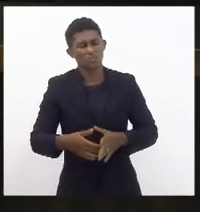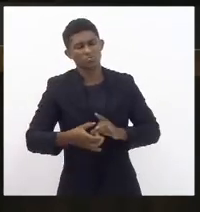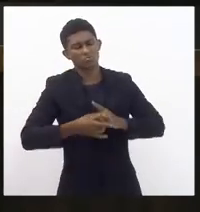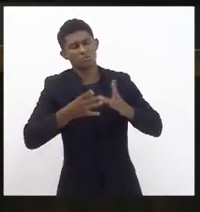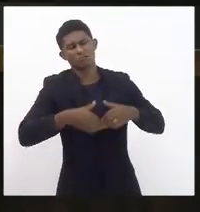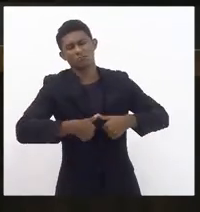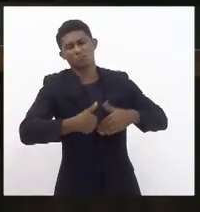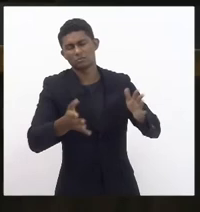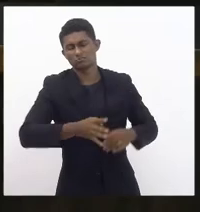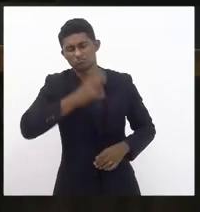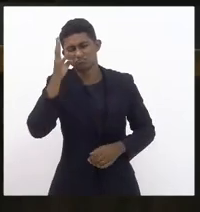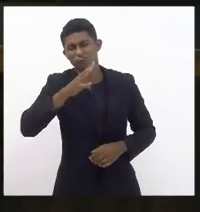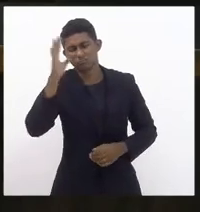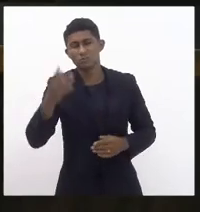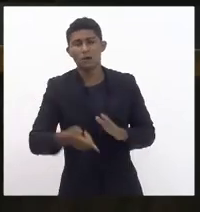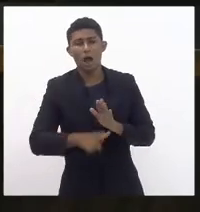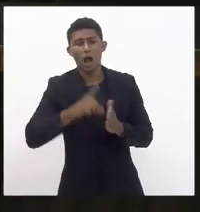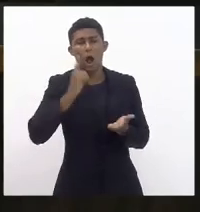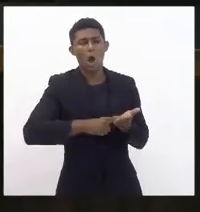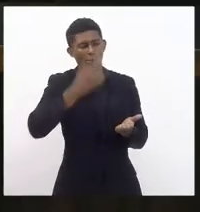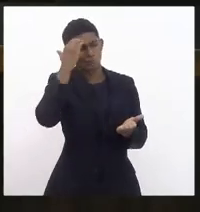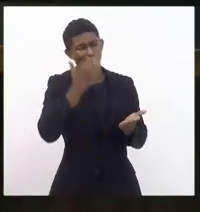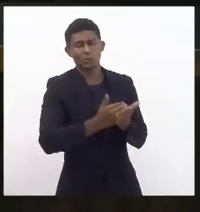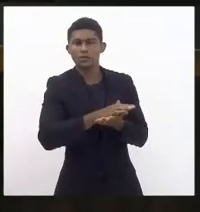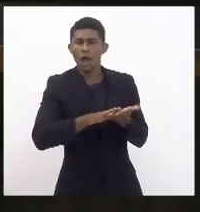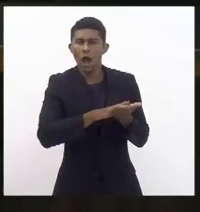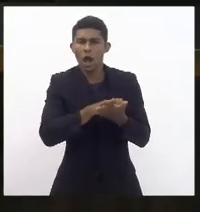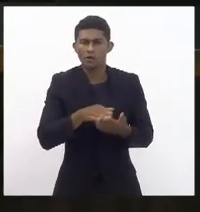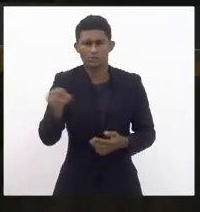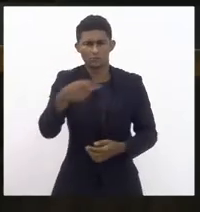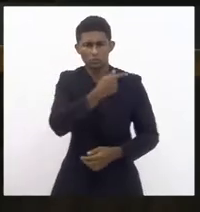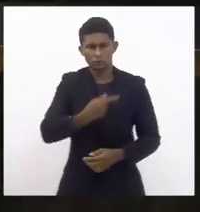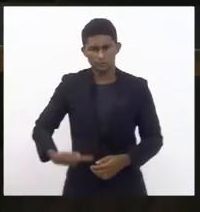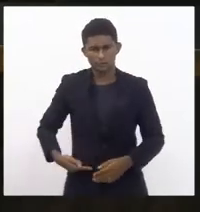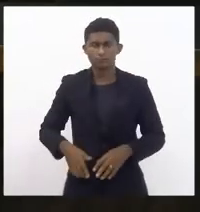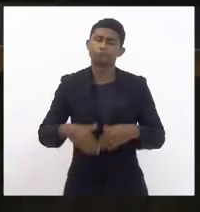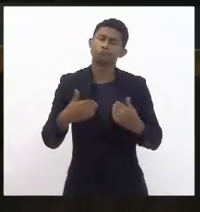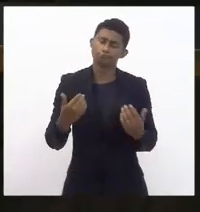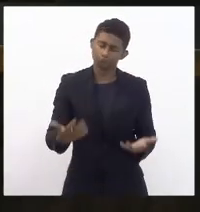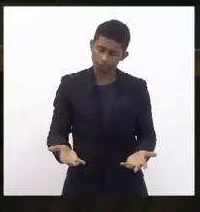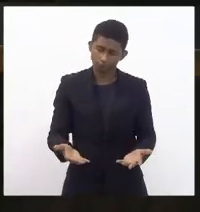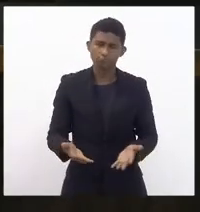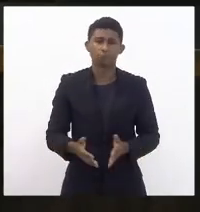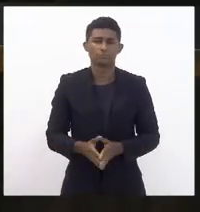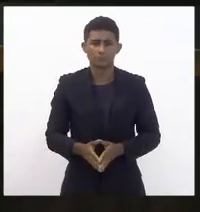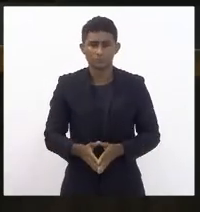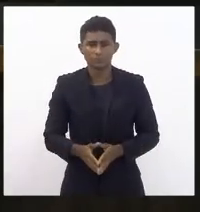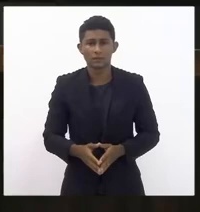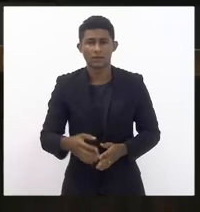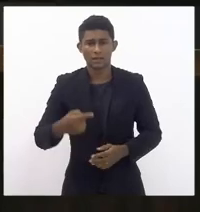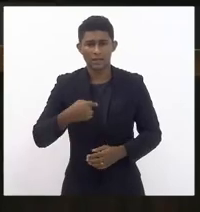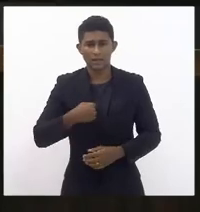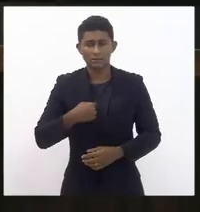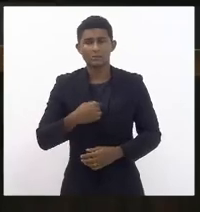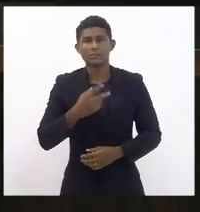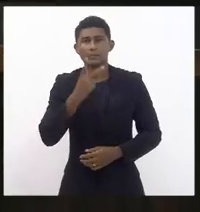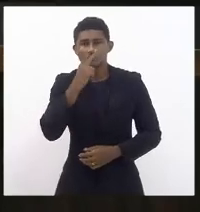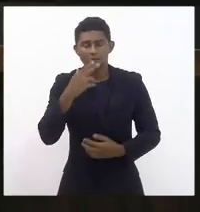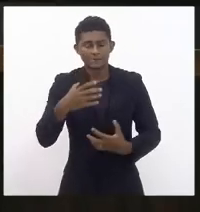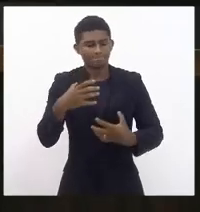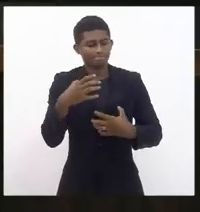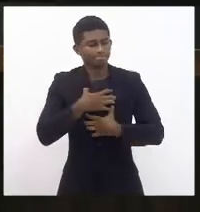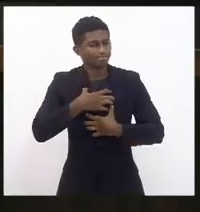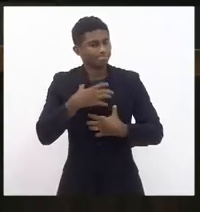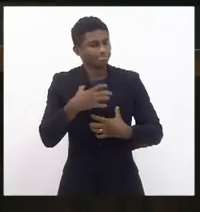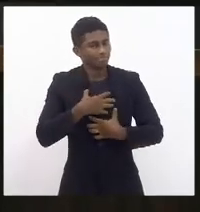e acordo que tava atrás não é cumprido então feitas essas considerações porque o meu coração tem mudado de